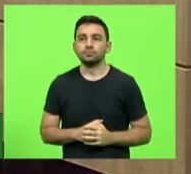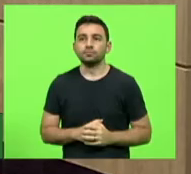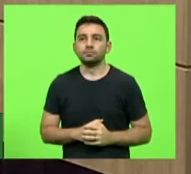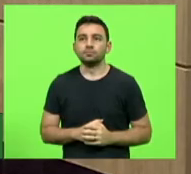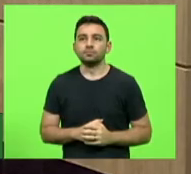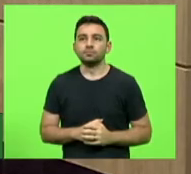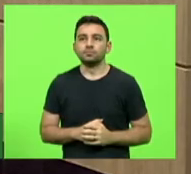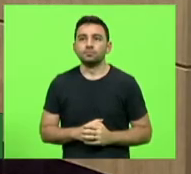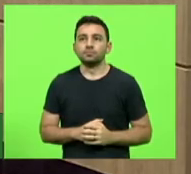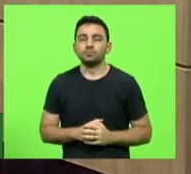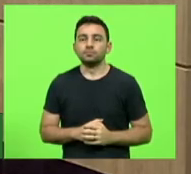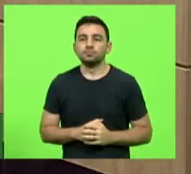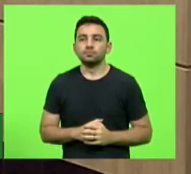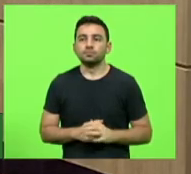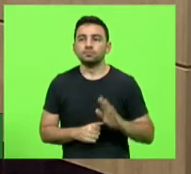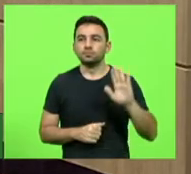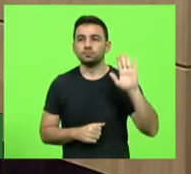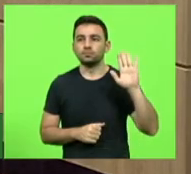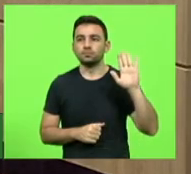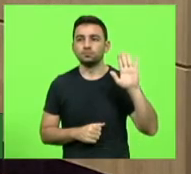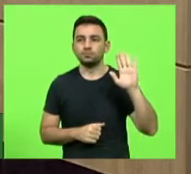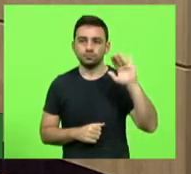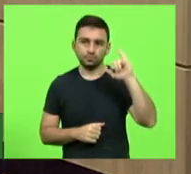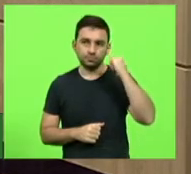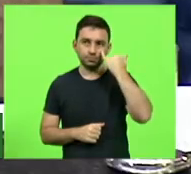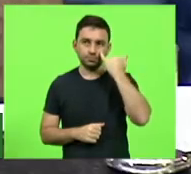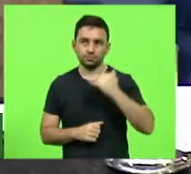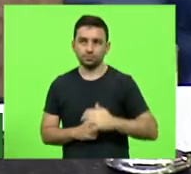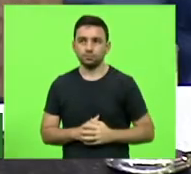Para encaminhamento de voto. Encaminhamento de voto. Então, deputado José.